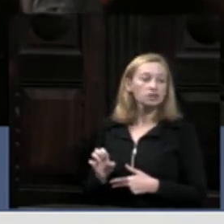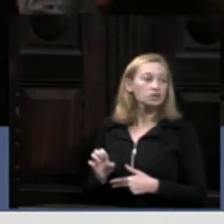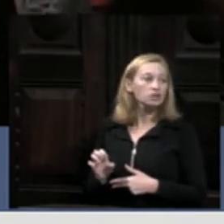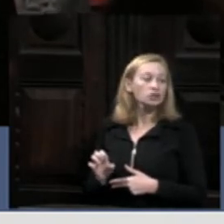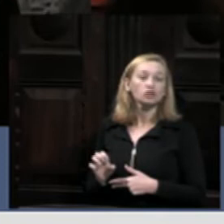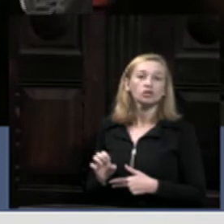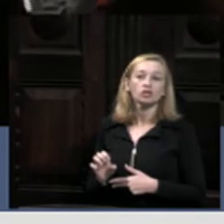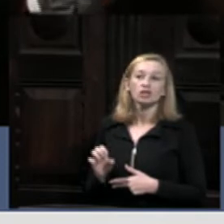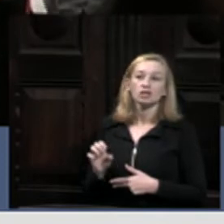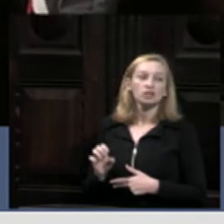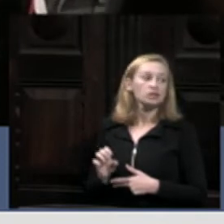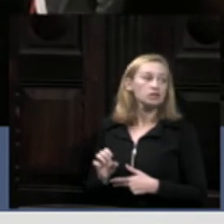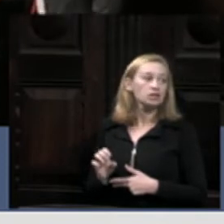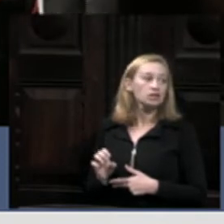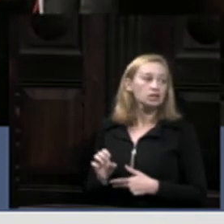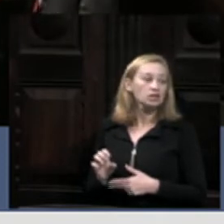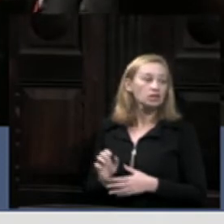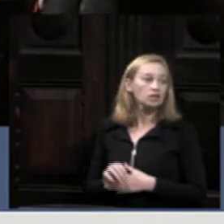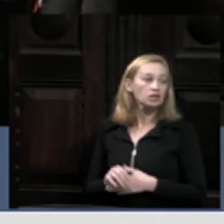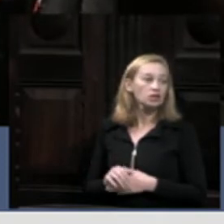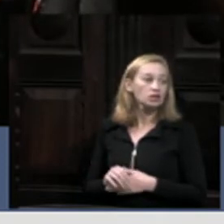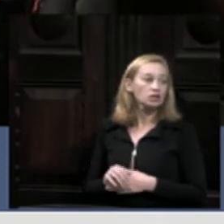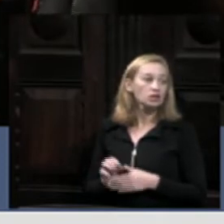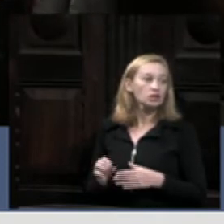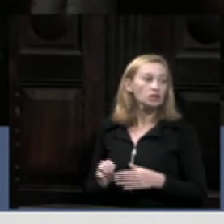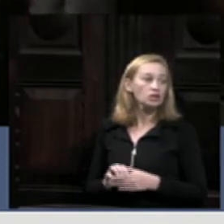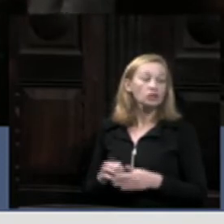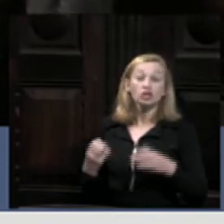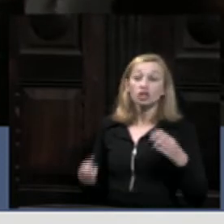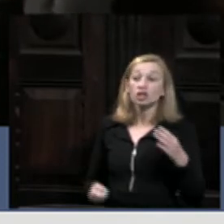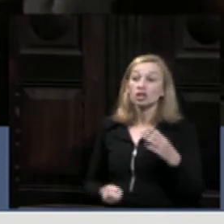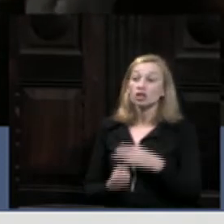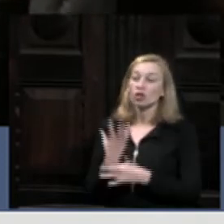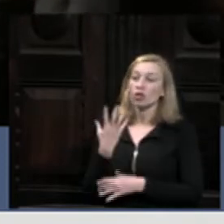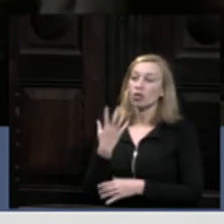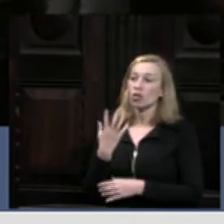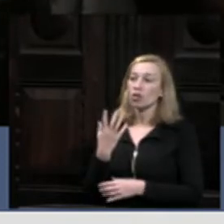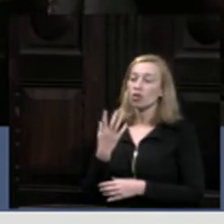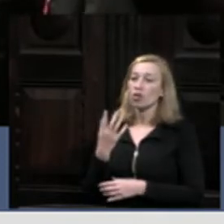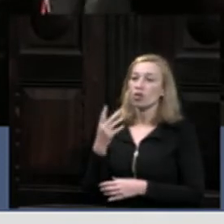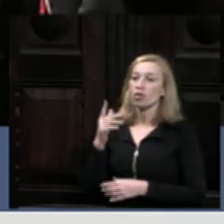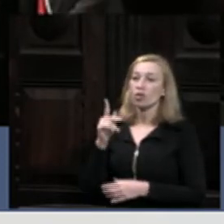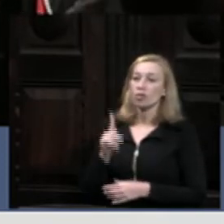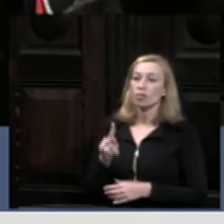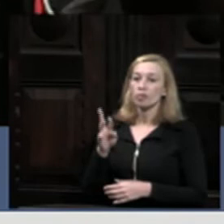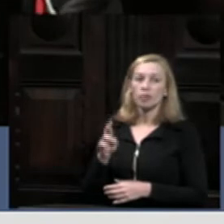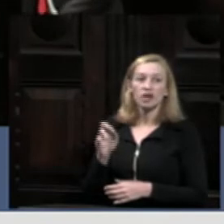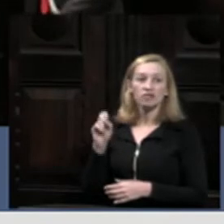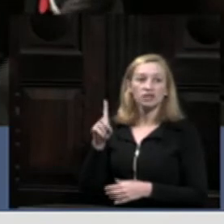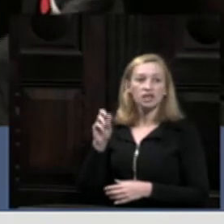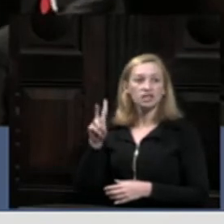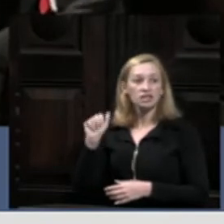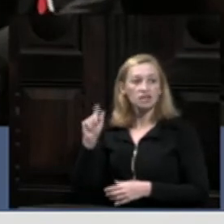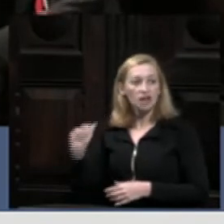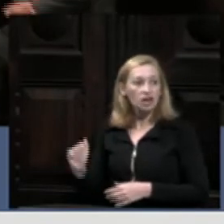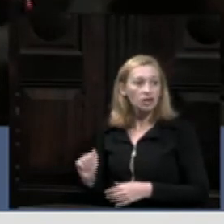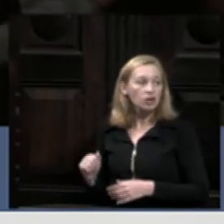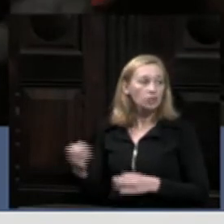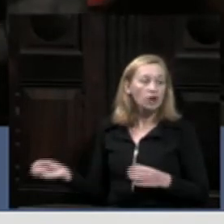que quer dizer isso? Criou-se o fundo previdenciário para os